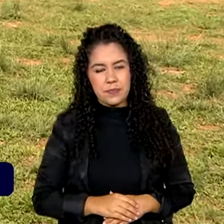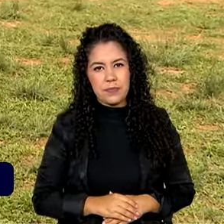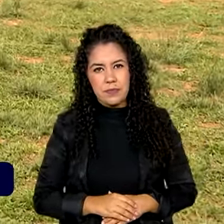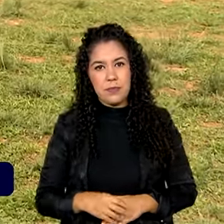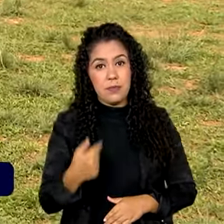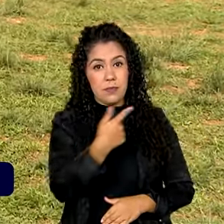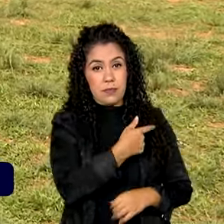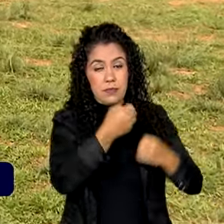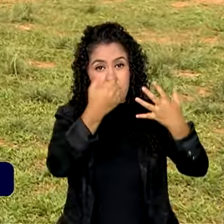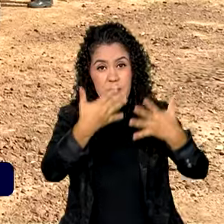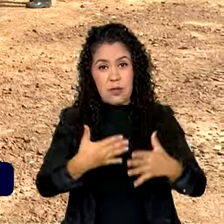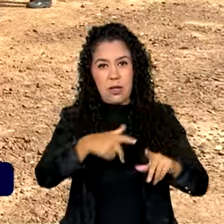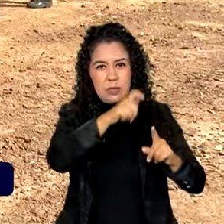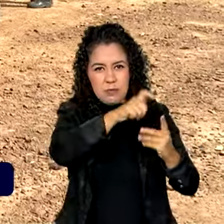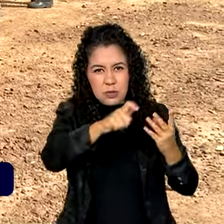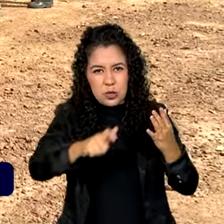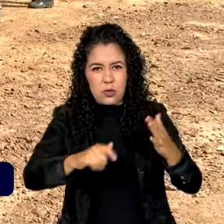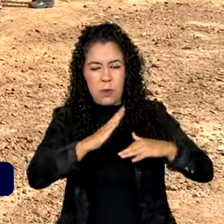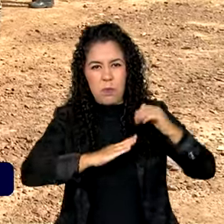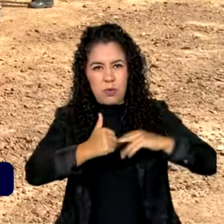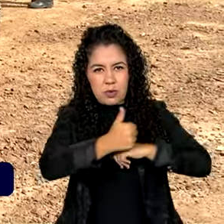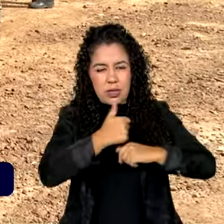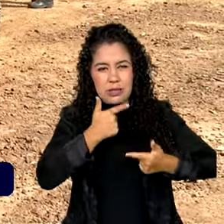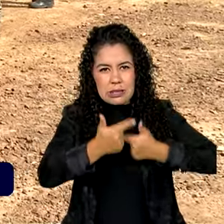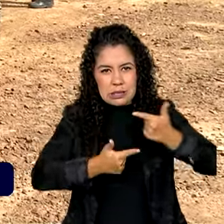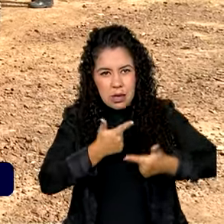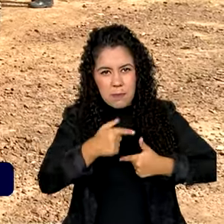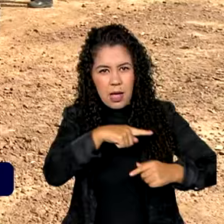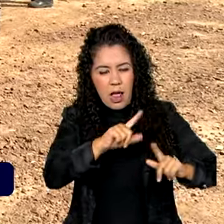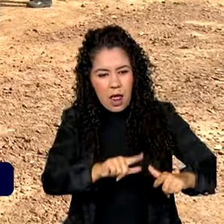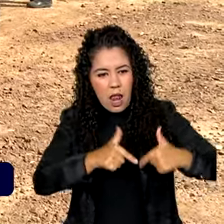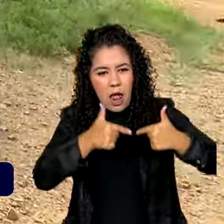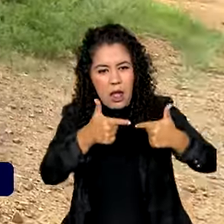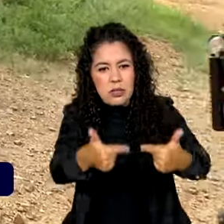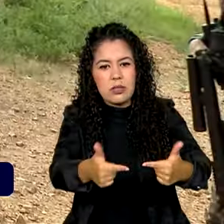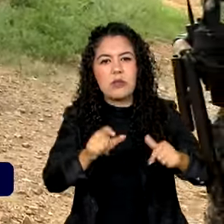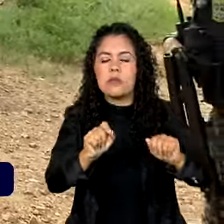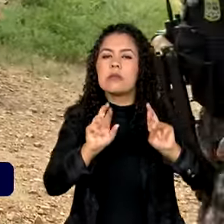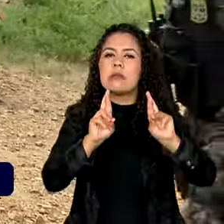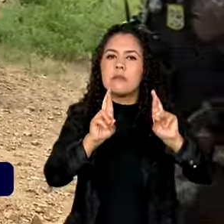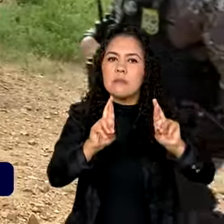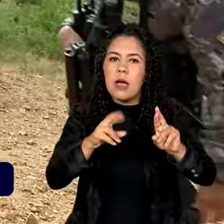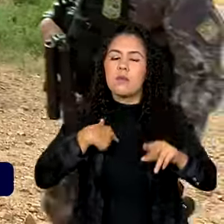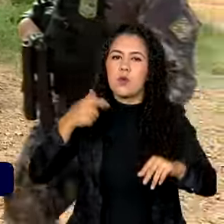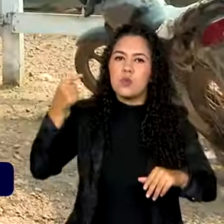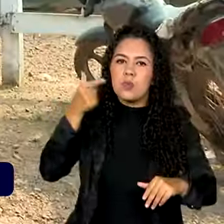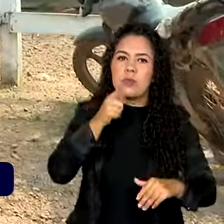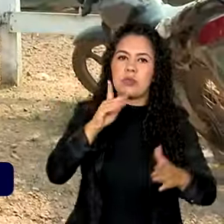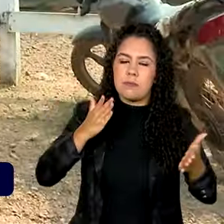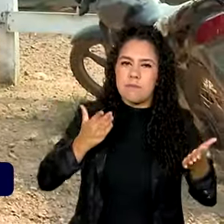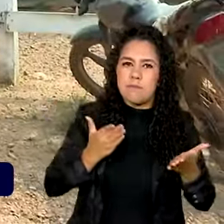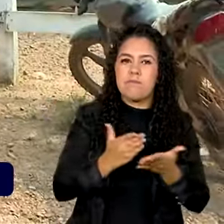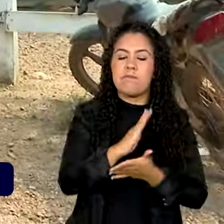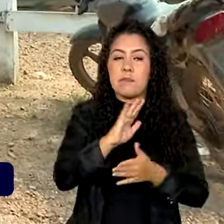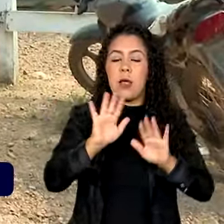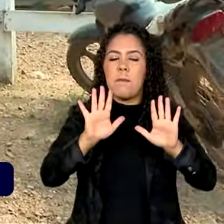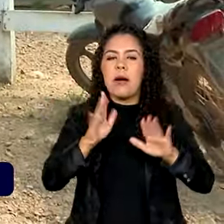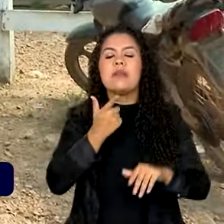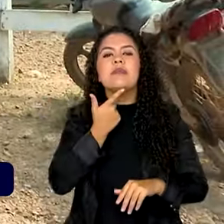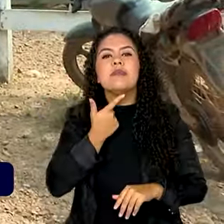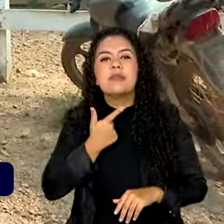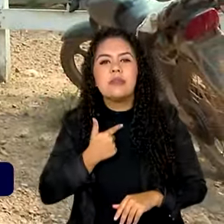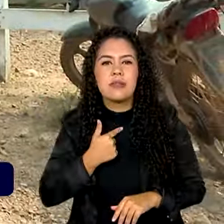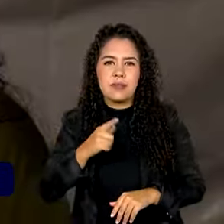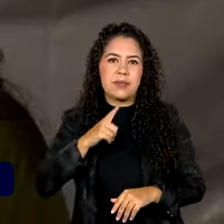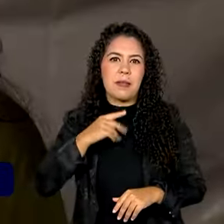Quem trabalha na operação espera que todo o processo de desintrusão seja bem sucedido, mas o desejo vai